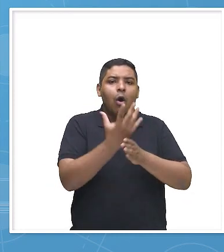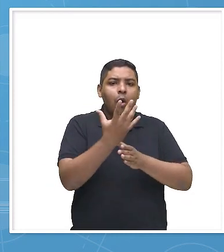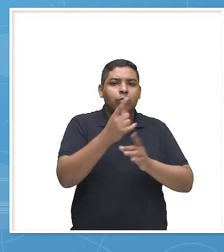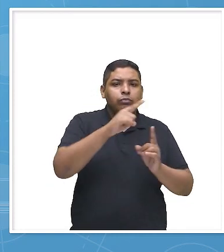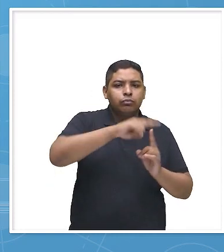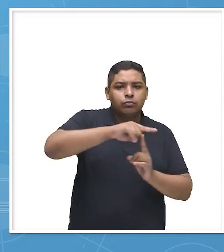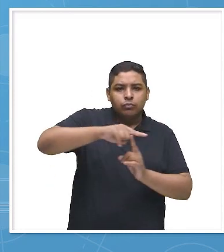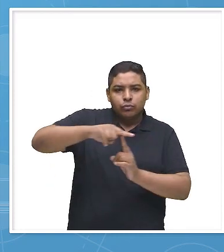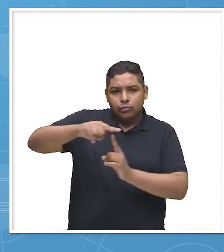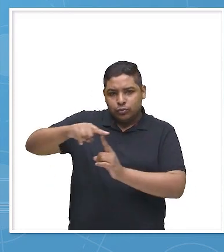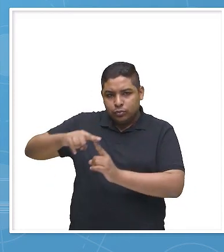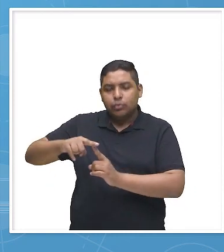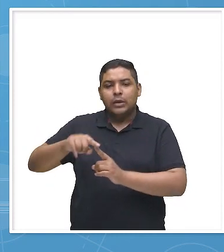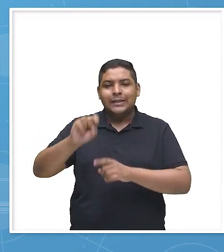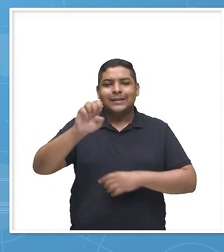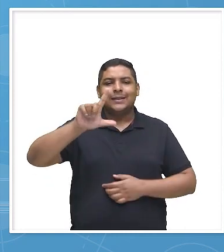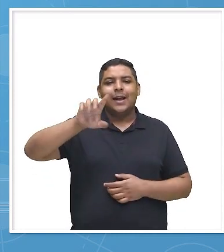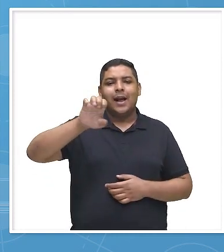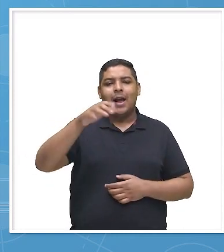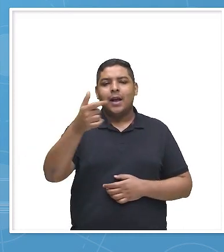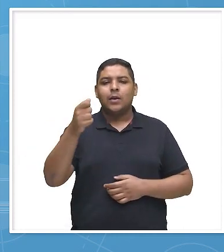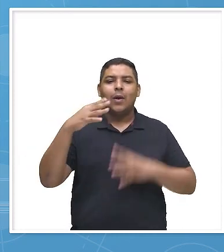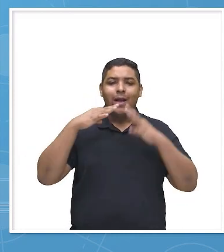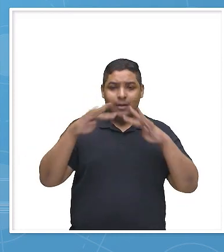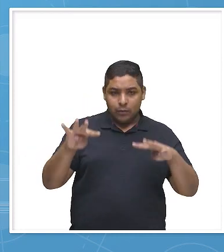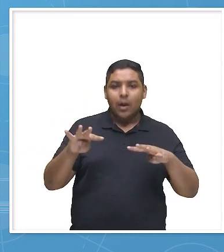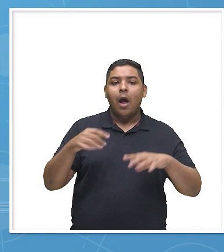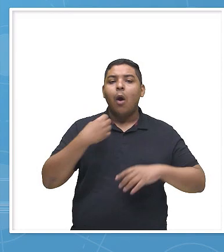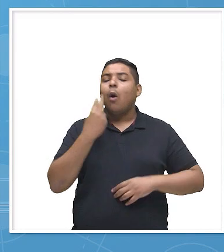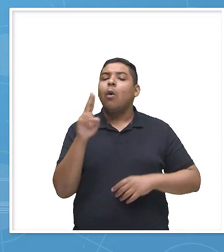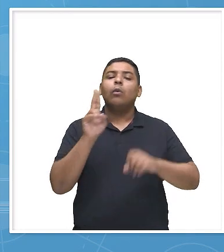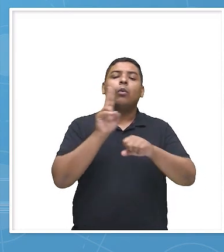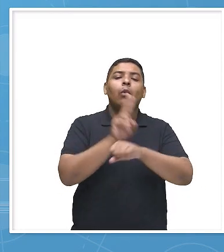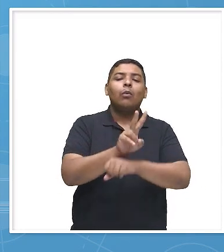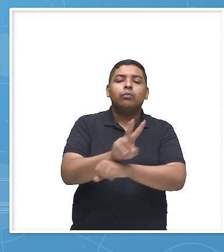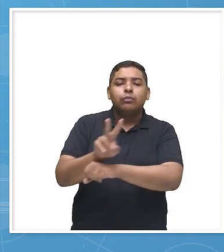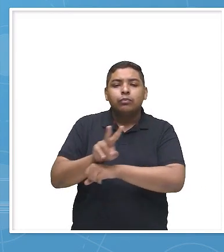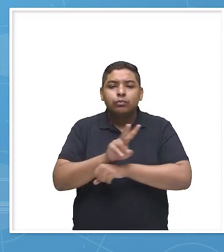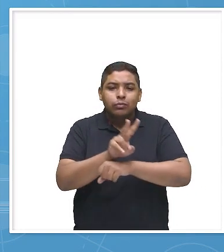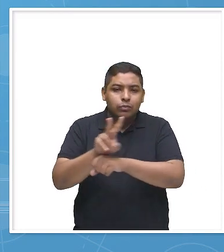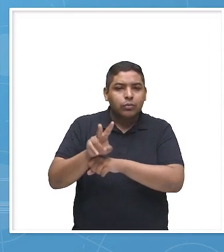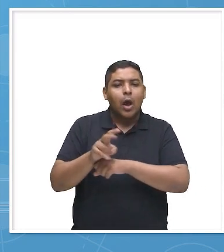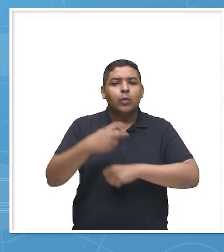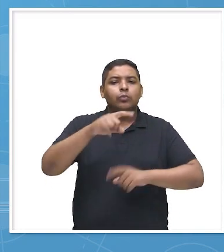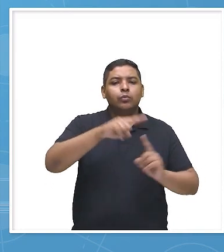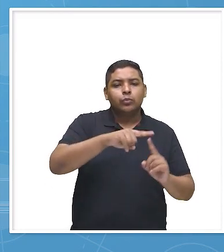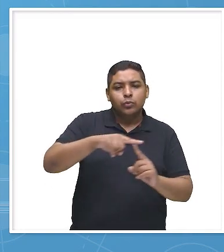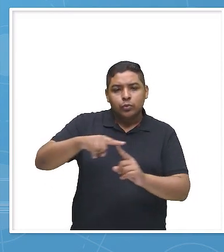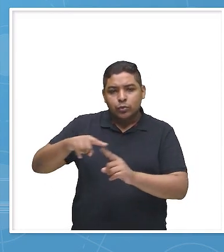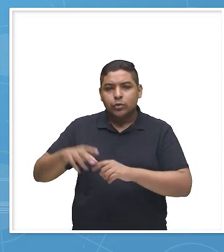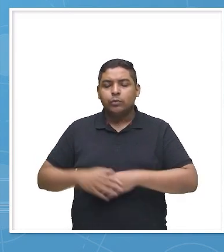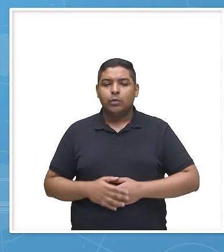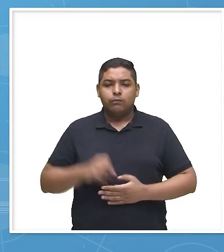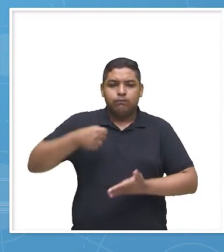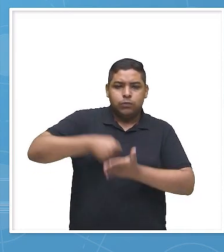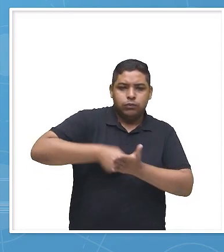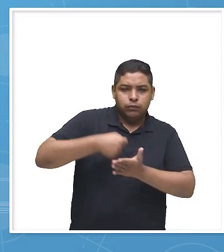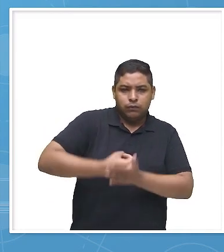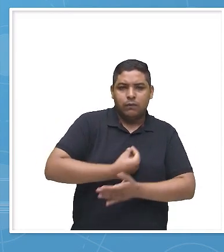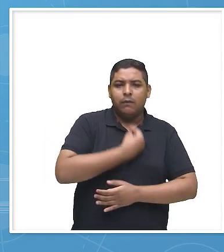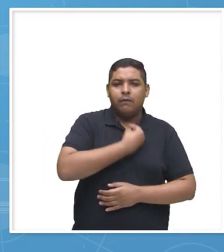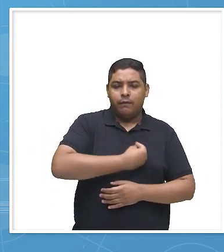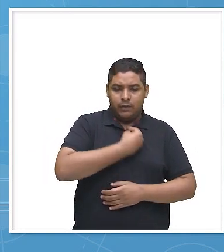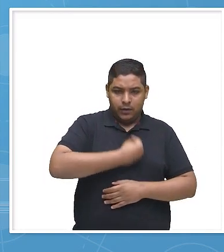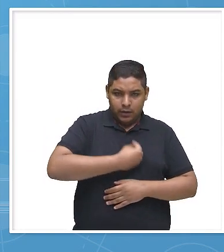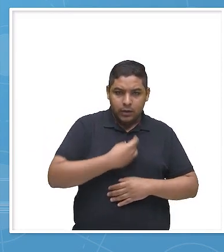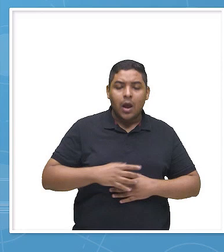por meio da seleção natural ou a conservação das raças favorecidas na luta pela vida, o nome dessa obra, a obra do